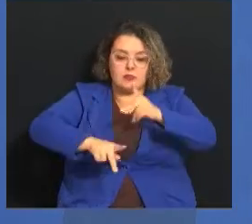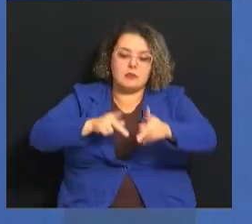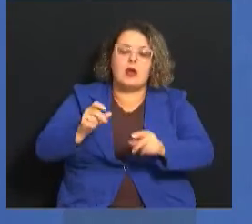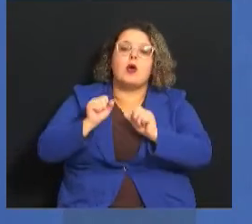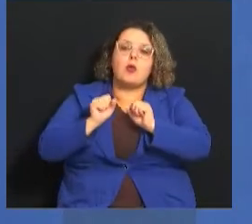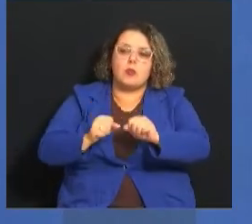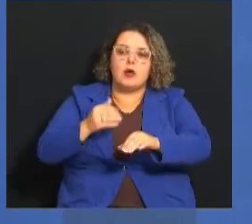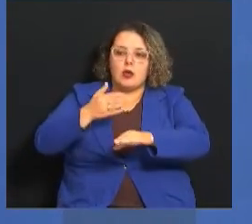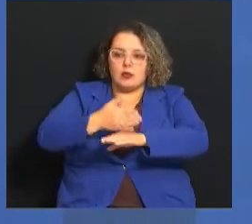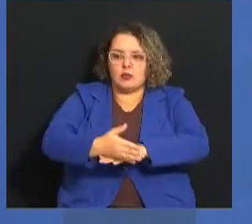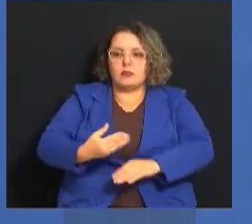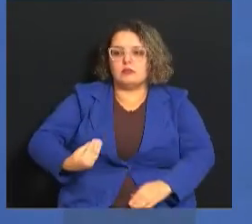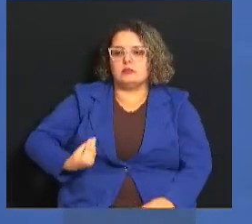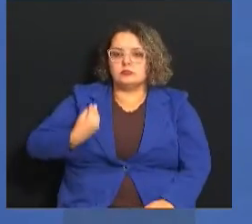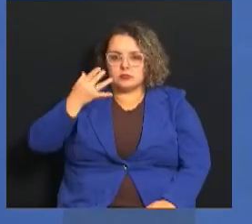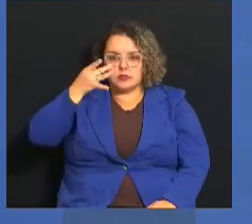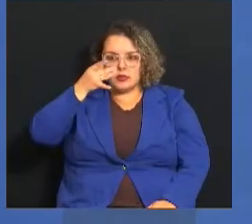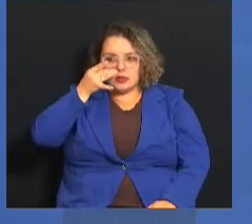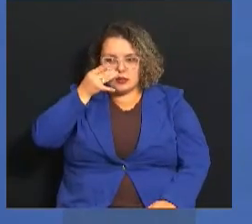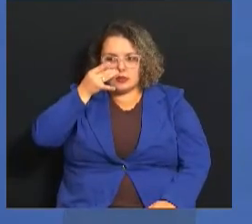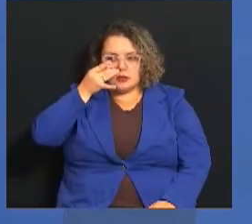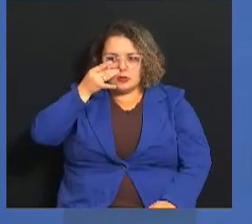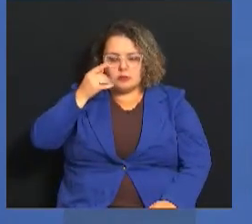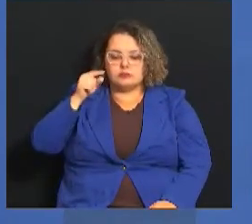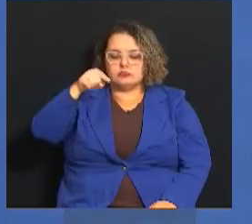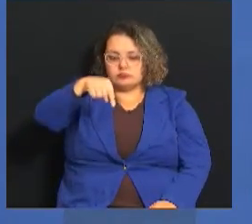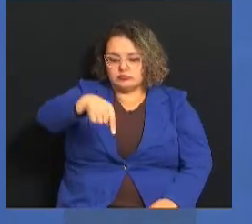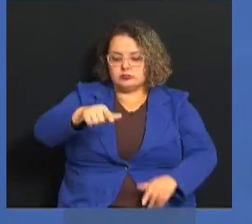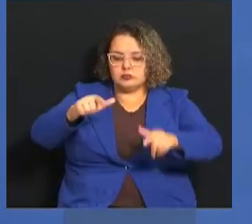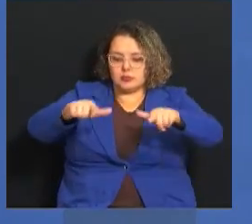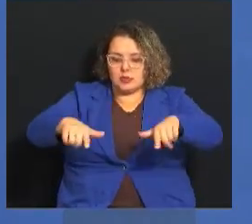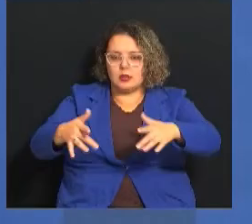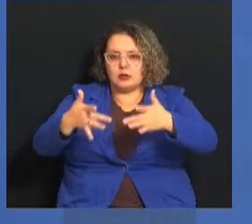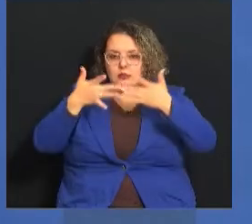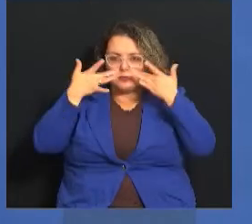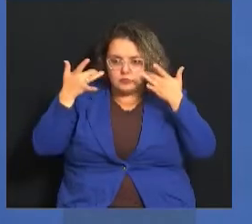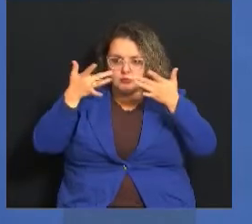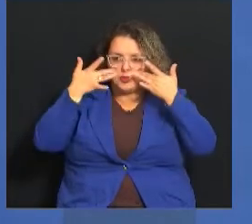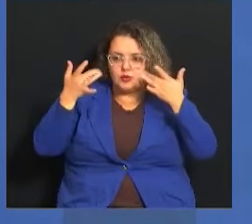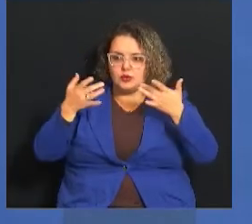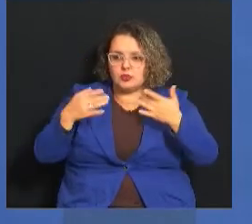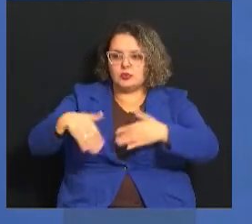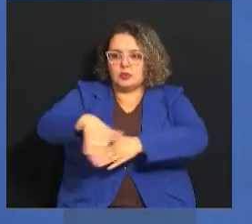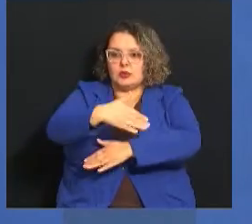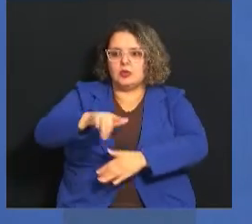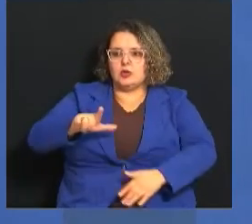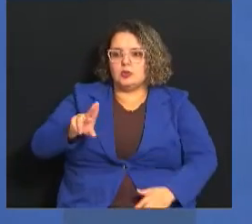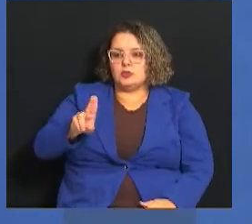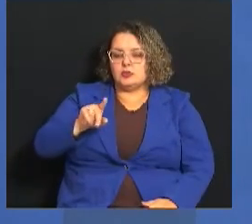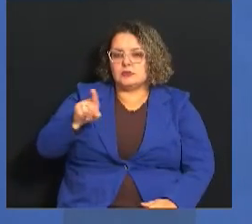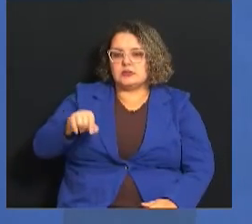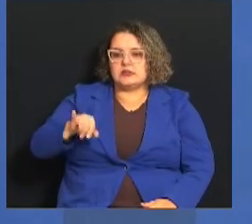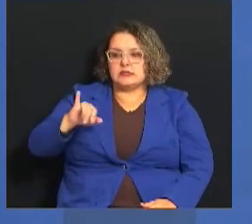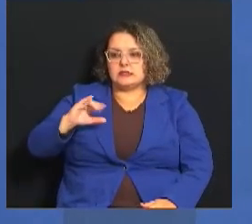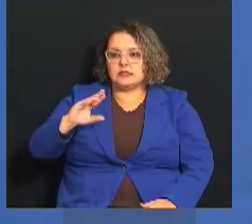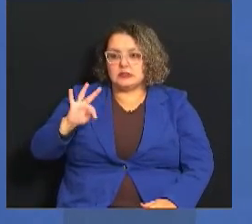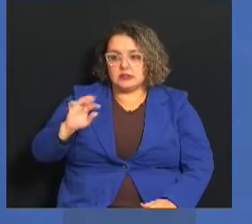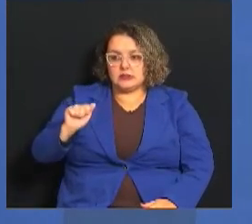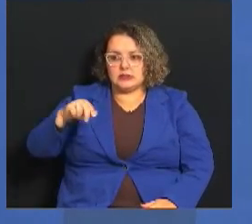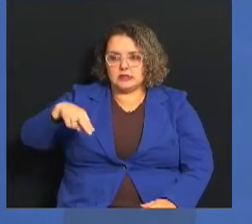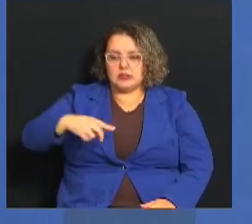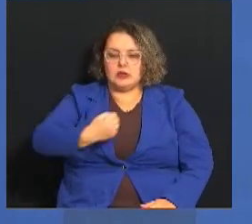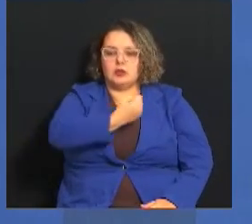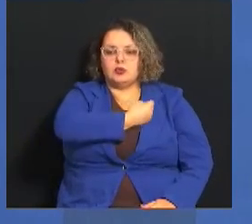participar pessoalmente indo até o Teatro Bento Quirino, que fica na Rua Lusitana, 1555,